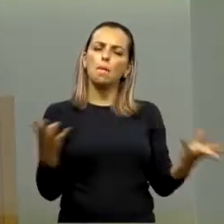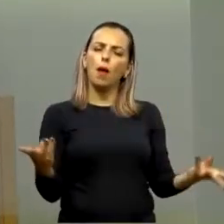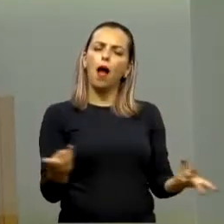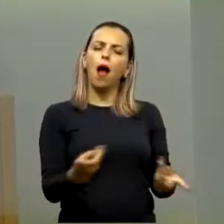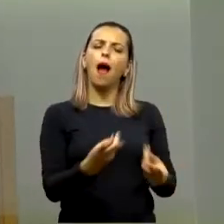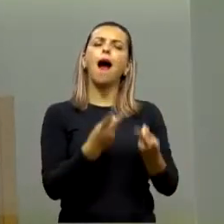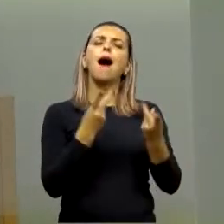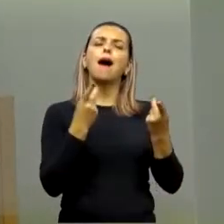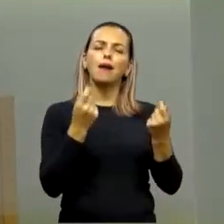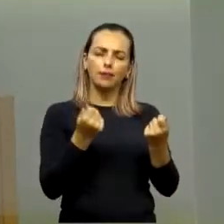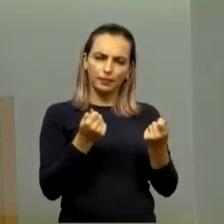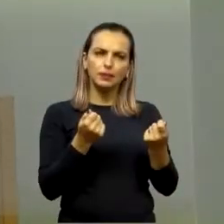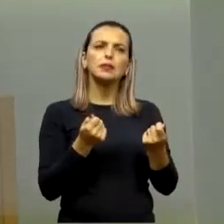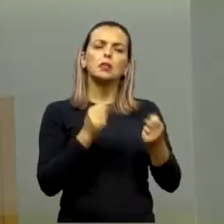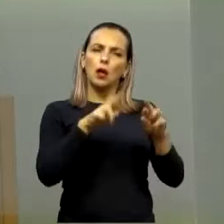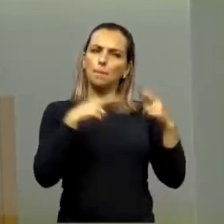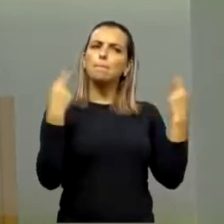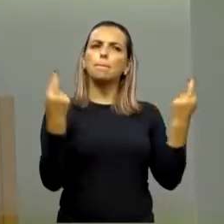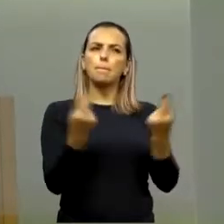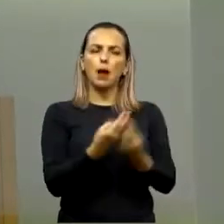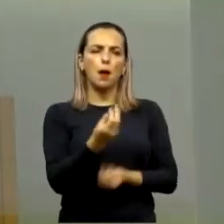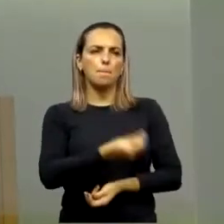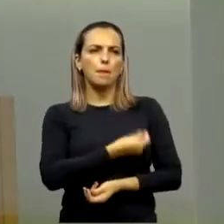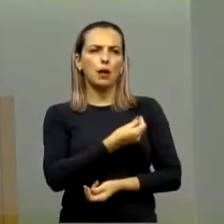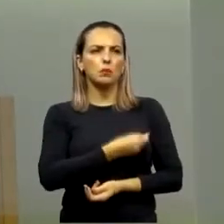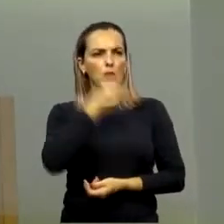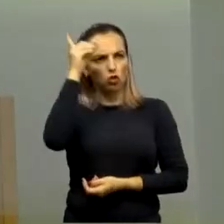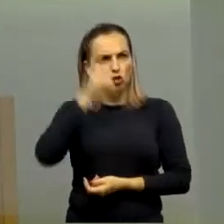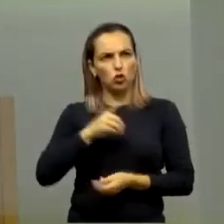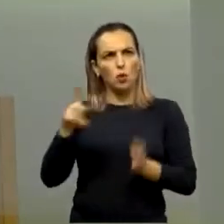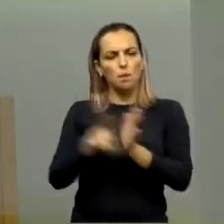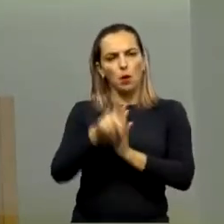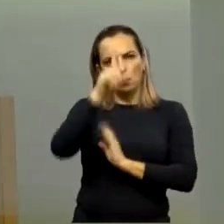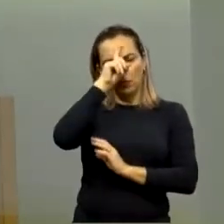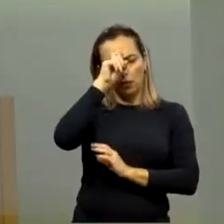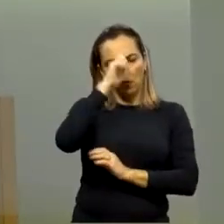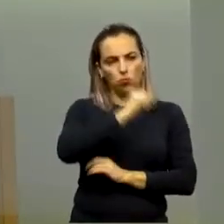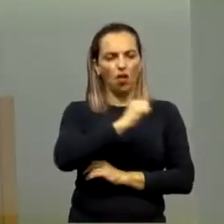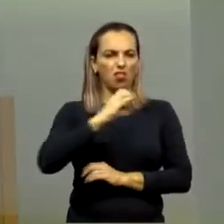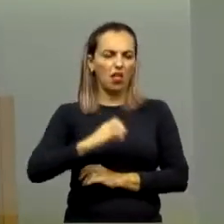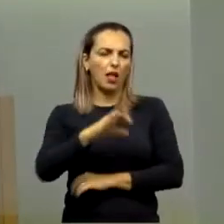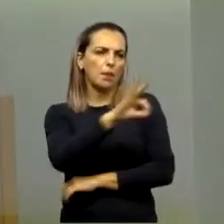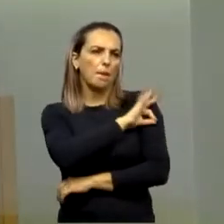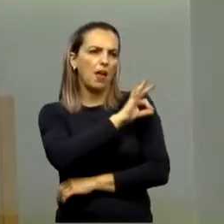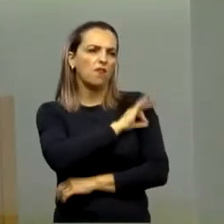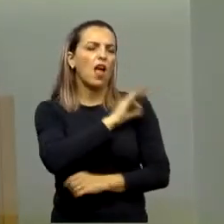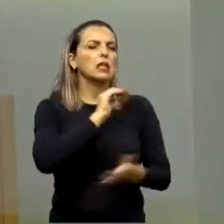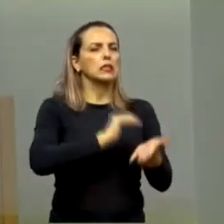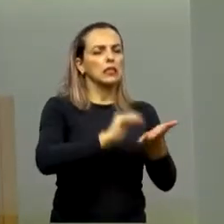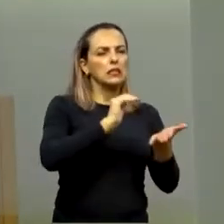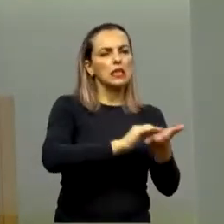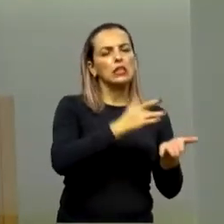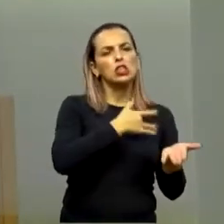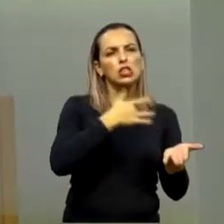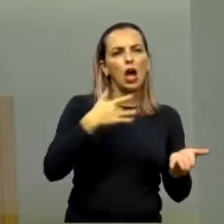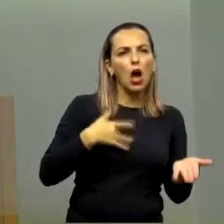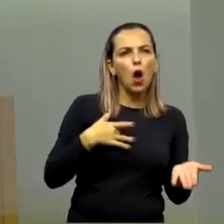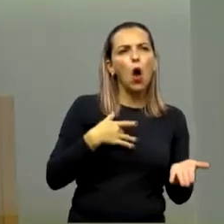Que belo reunião reunião participando A Diretoria da Santa Casa Prefeito secretária